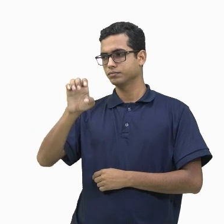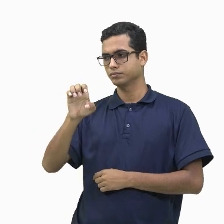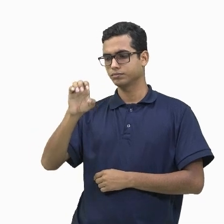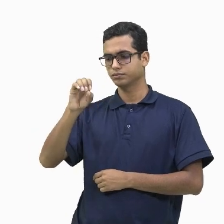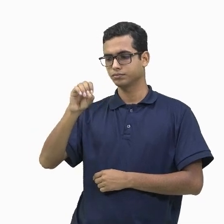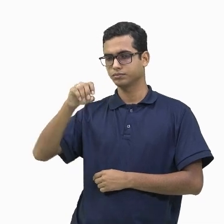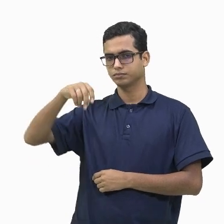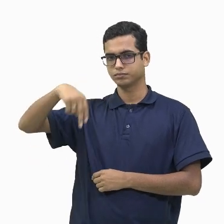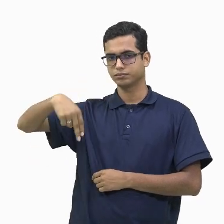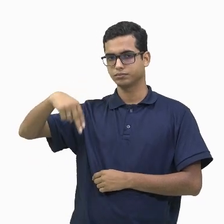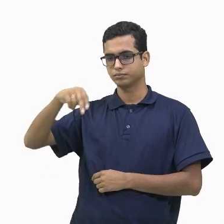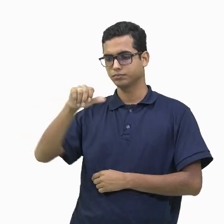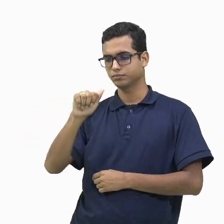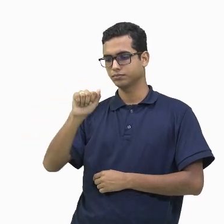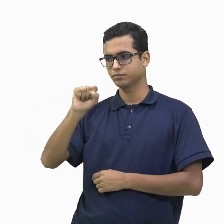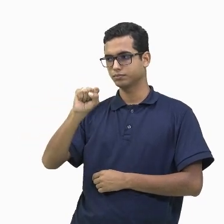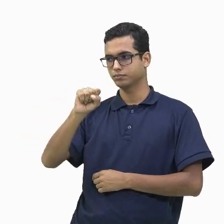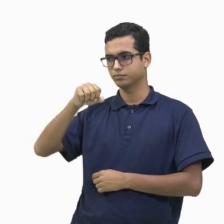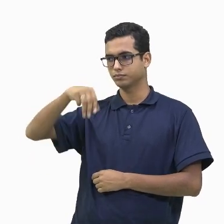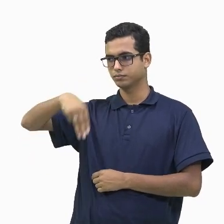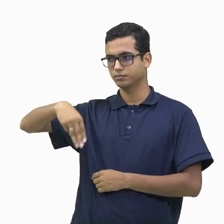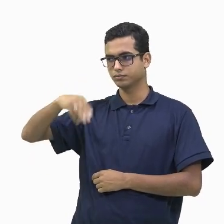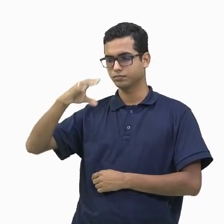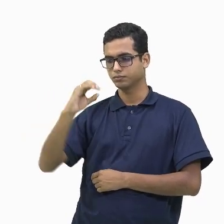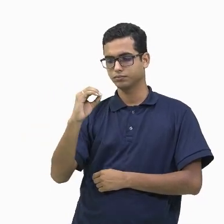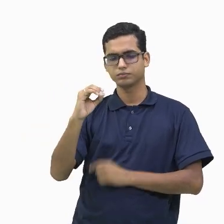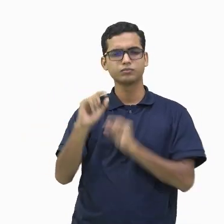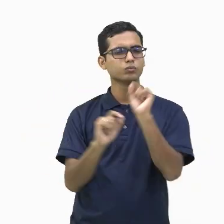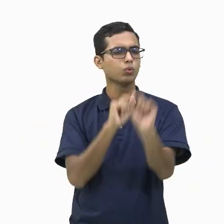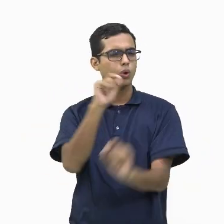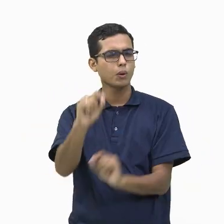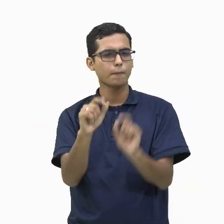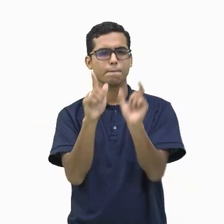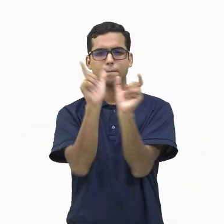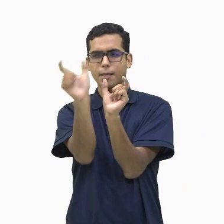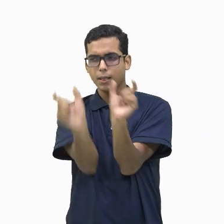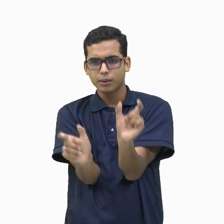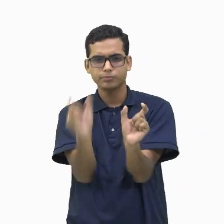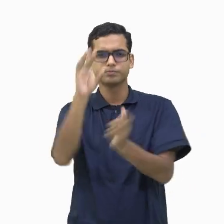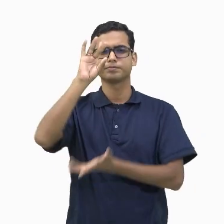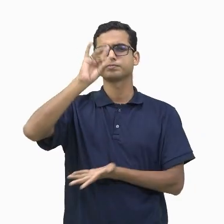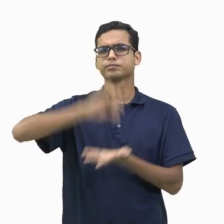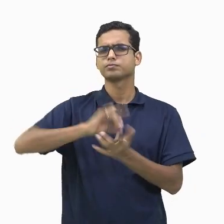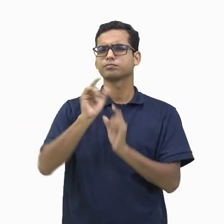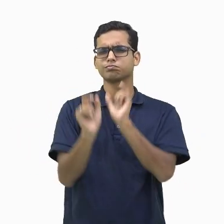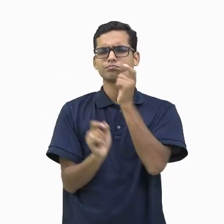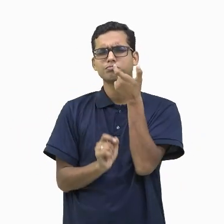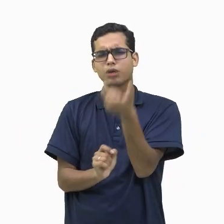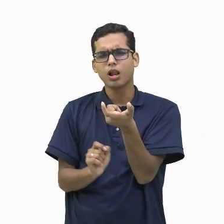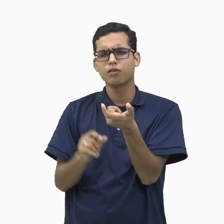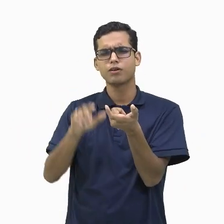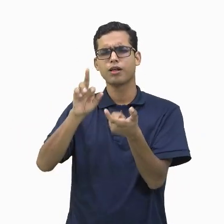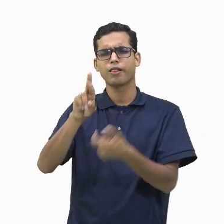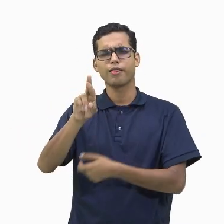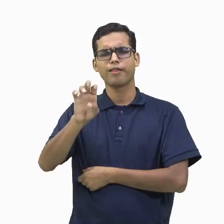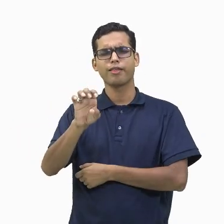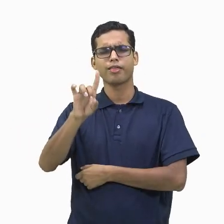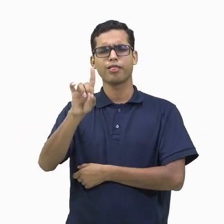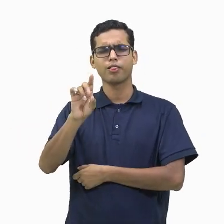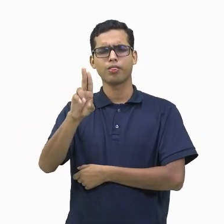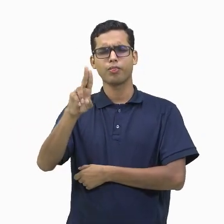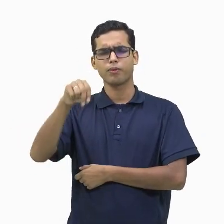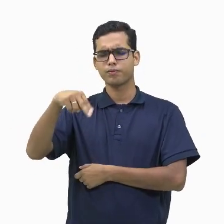pleonasmo é o emprego de palavras que são redundantes, com o fim de reforçar